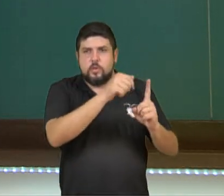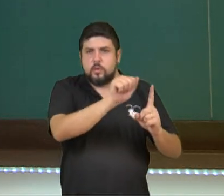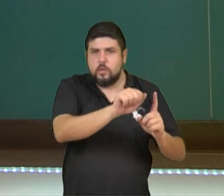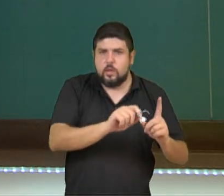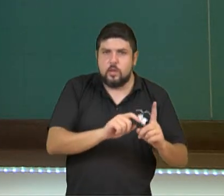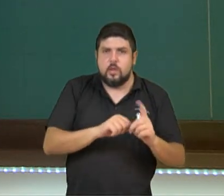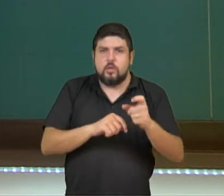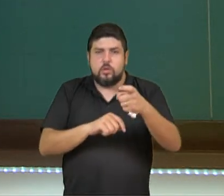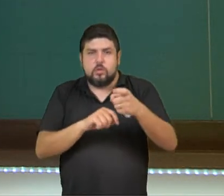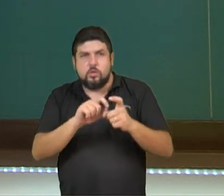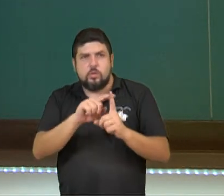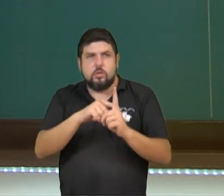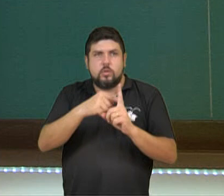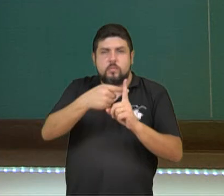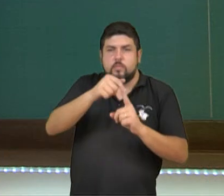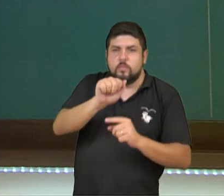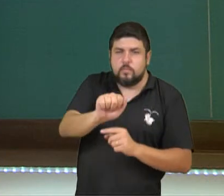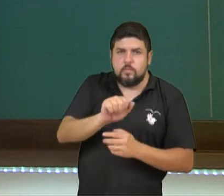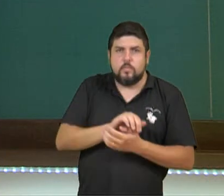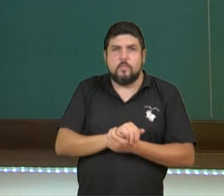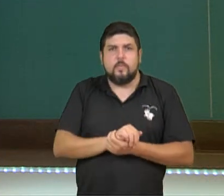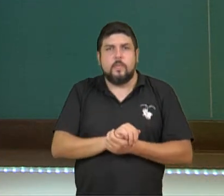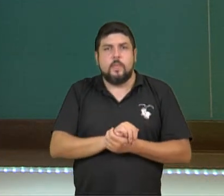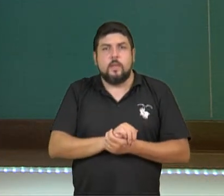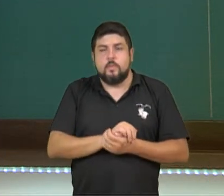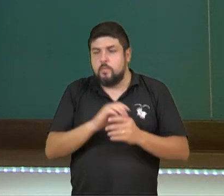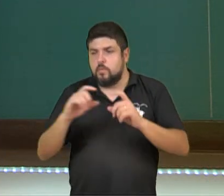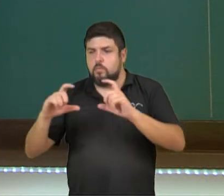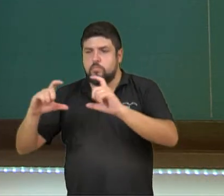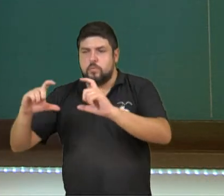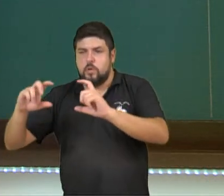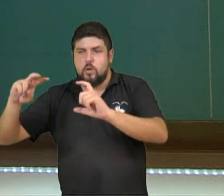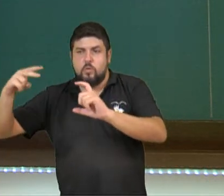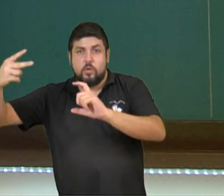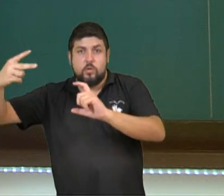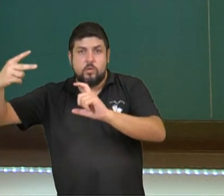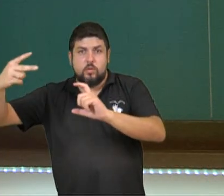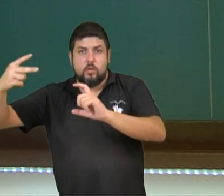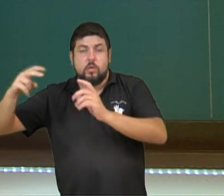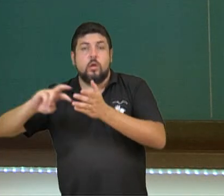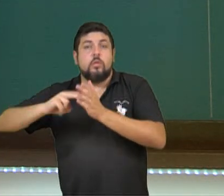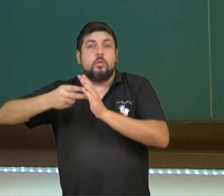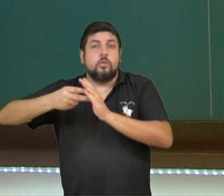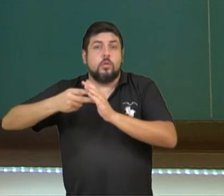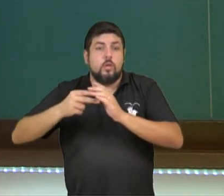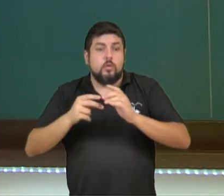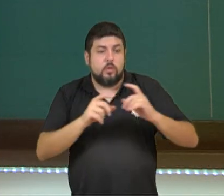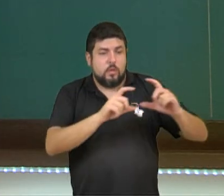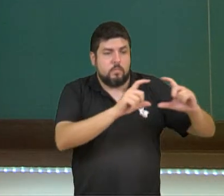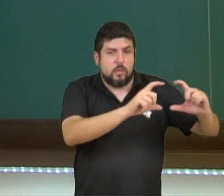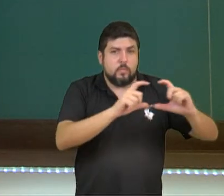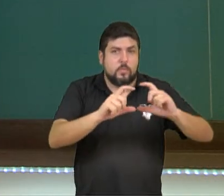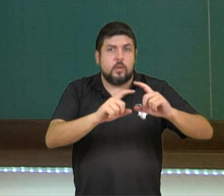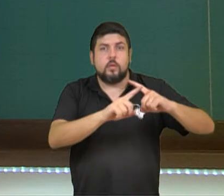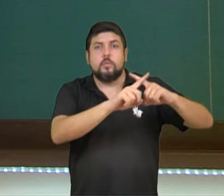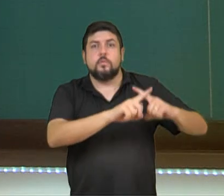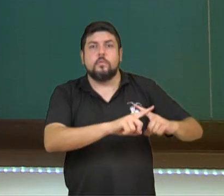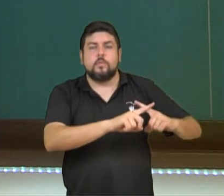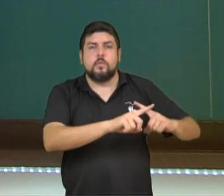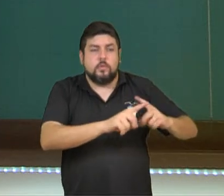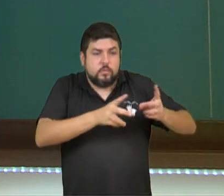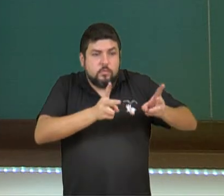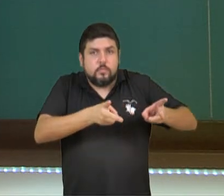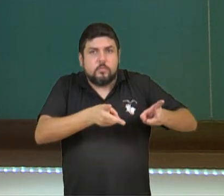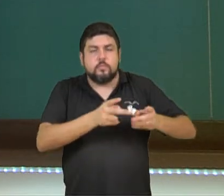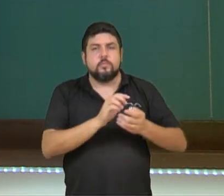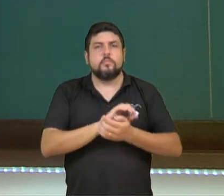que ele é chamado de produto notável. Eu posso representar por um produto da mesma coisa, do mesmo termo, como ele na forma